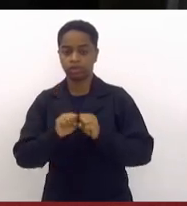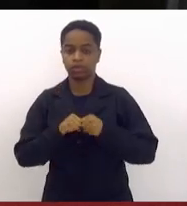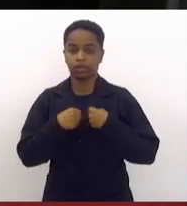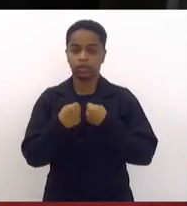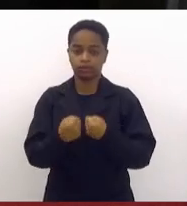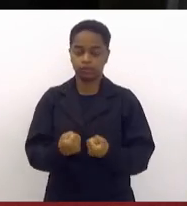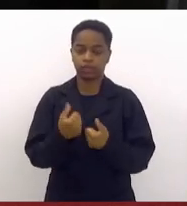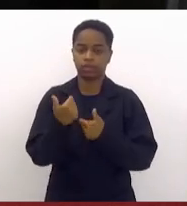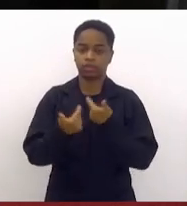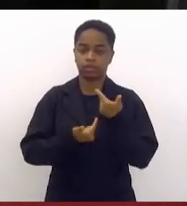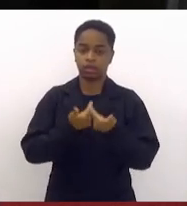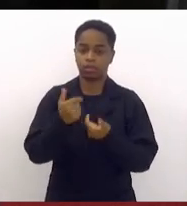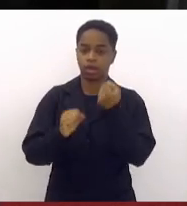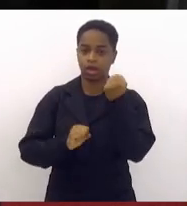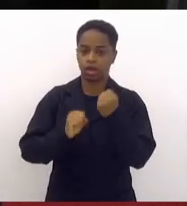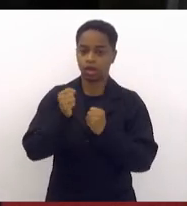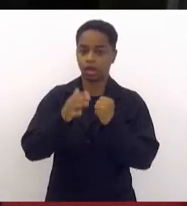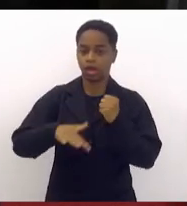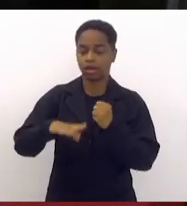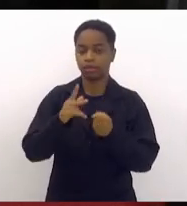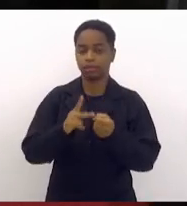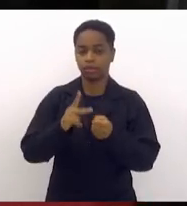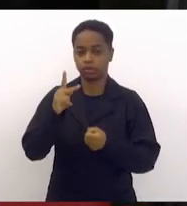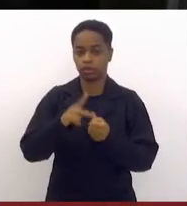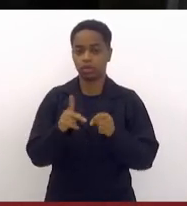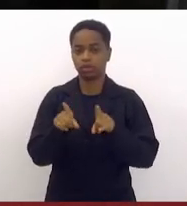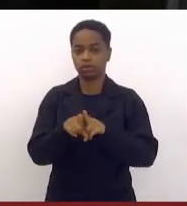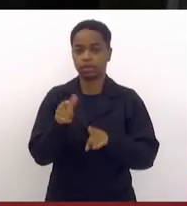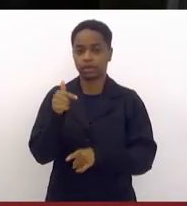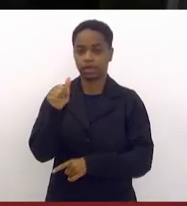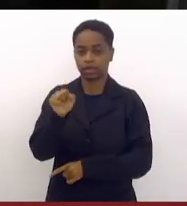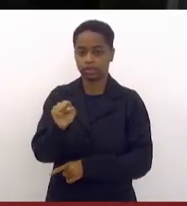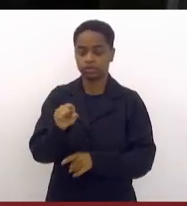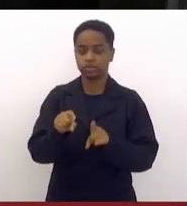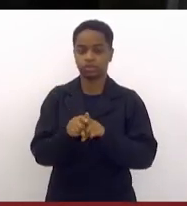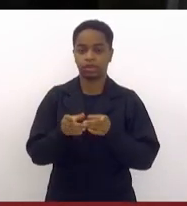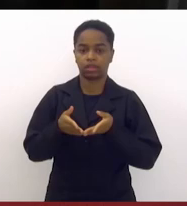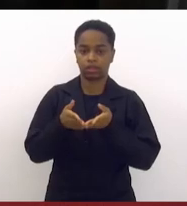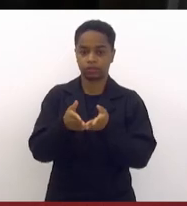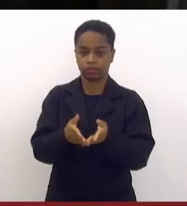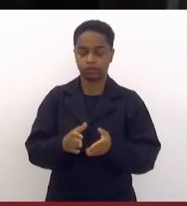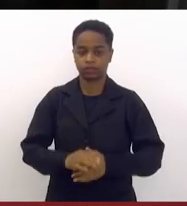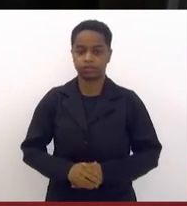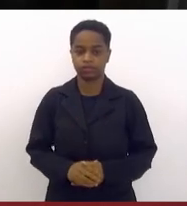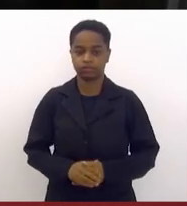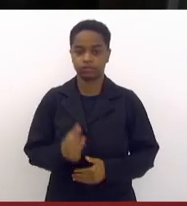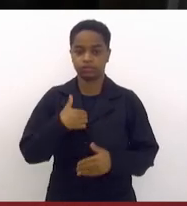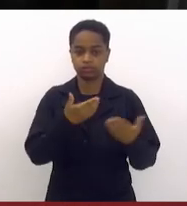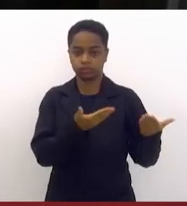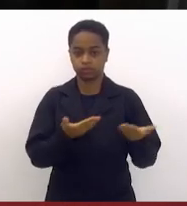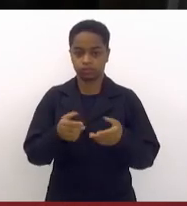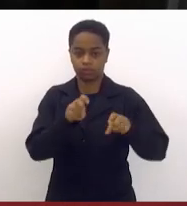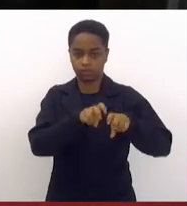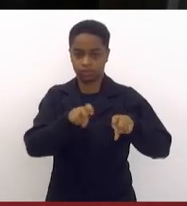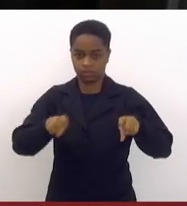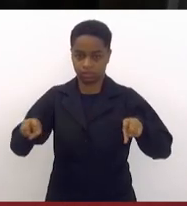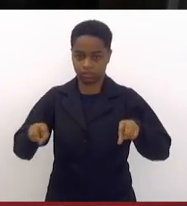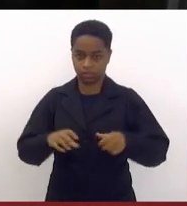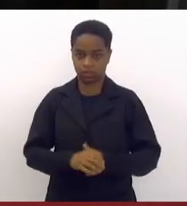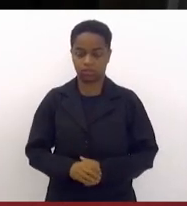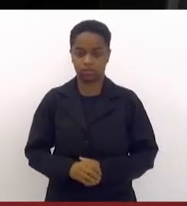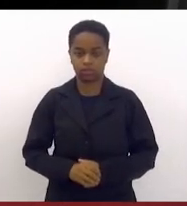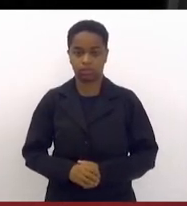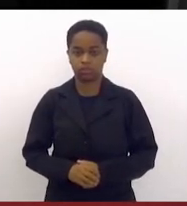das indústrias do petróleo gás e naval para compor a mesa